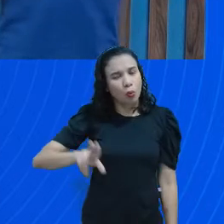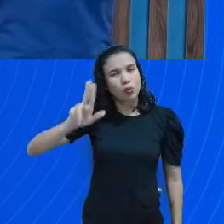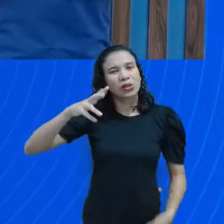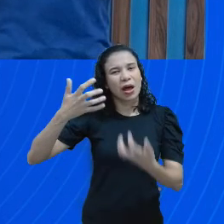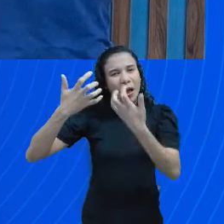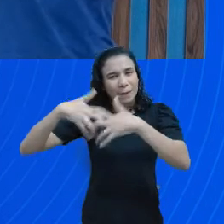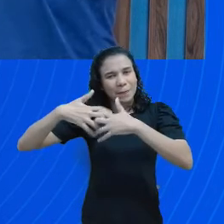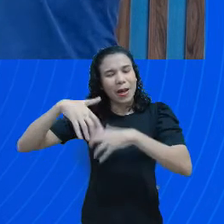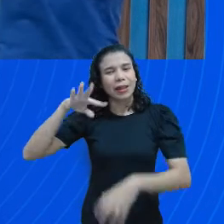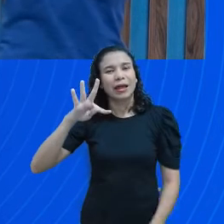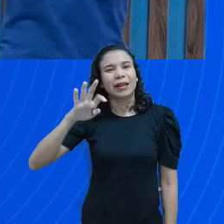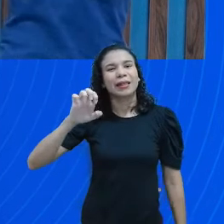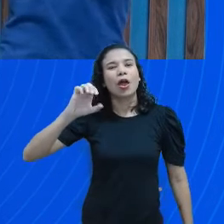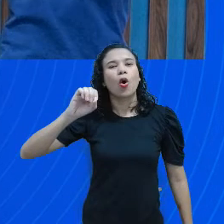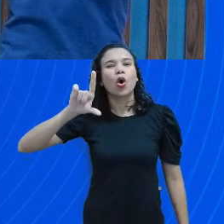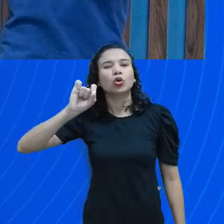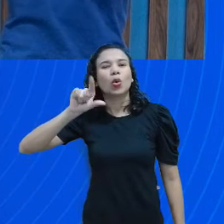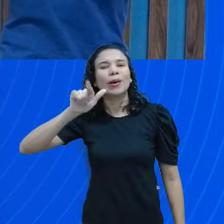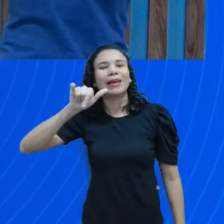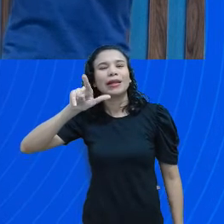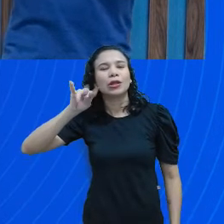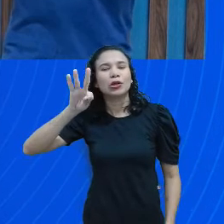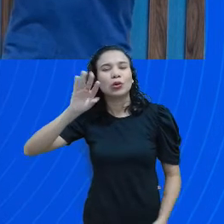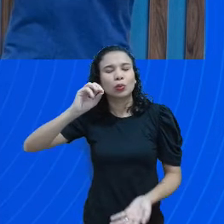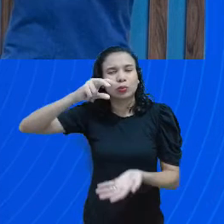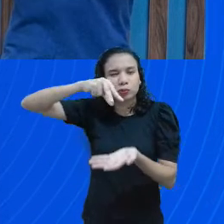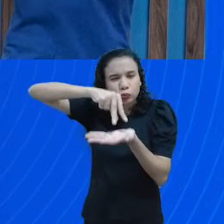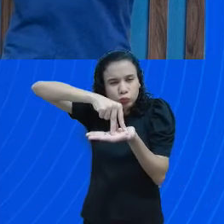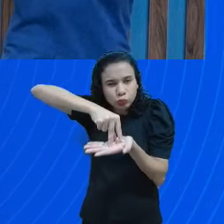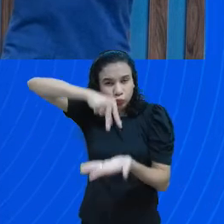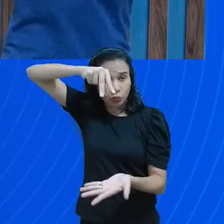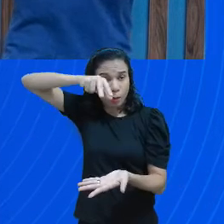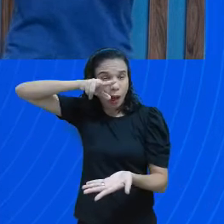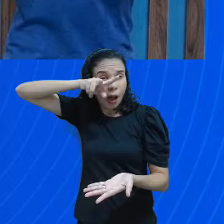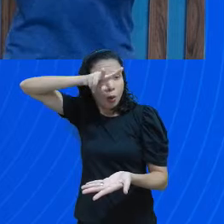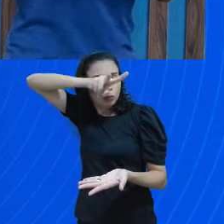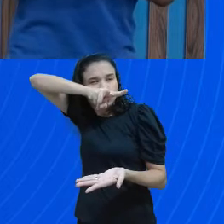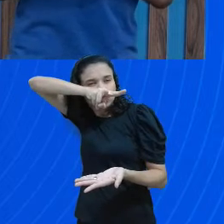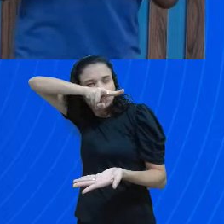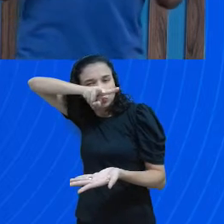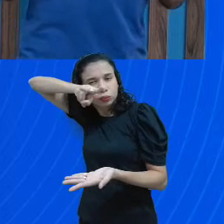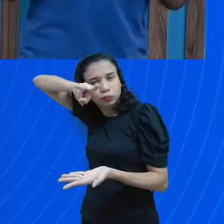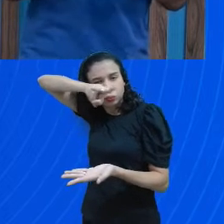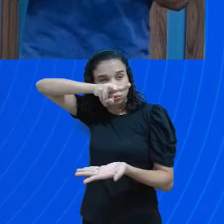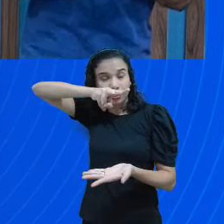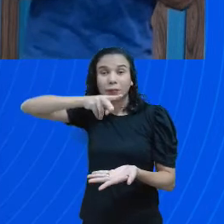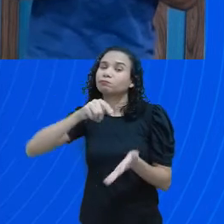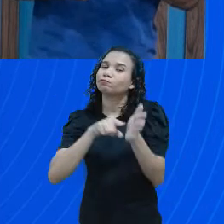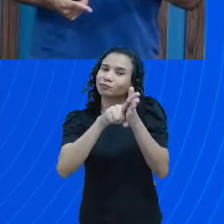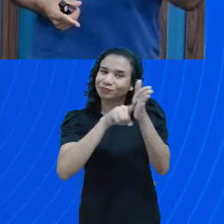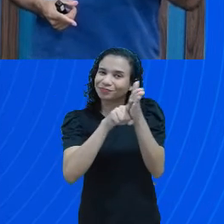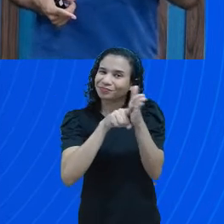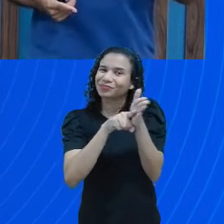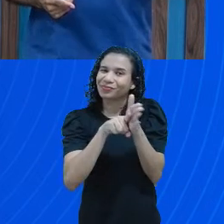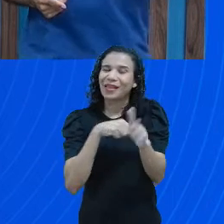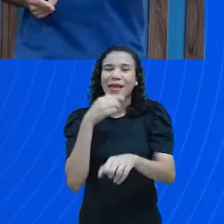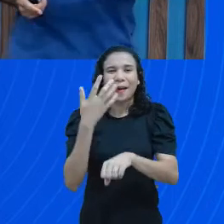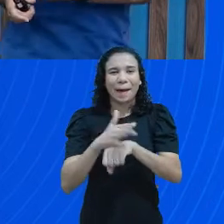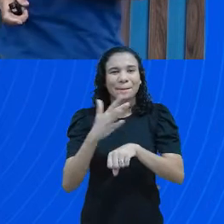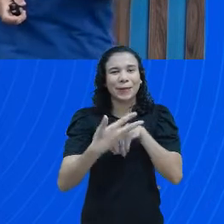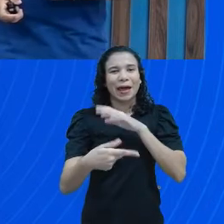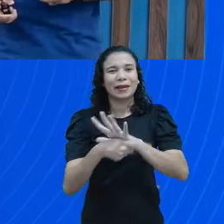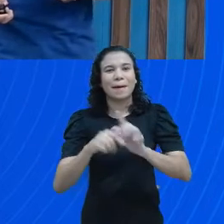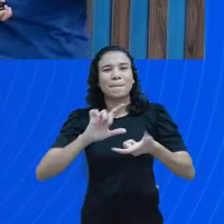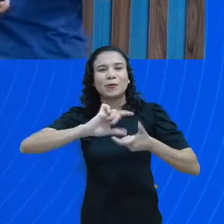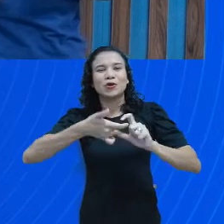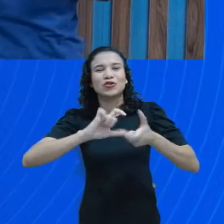como em Pitágoras, para fazer a parte lá, como vai ficar bem plana a figura. Então, pesquise um pouquinho, que é a aplicação geométrica